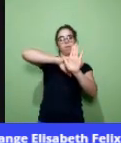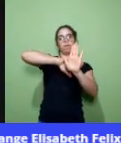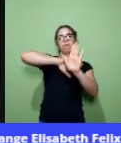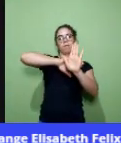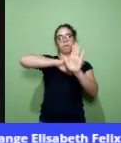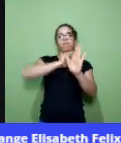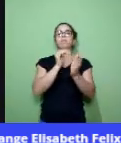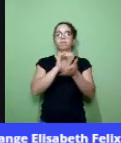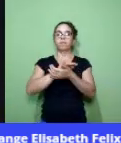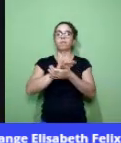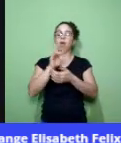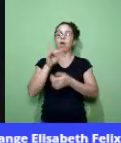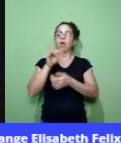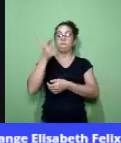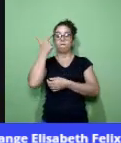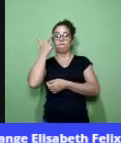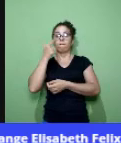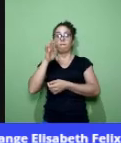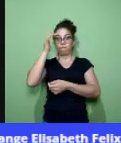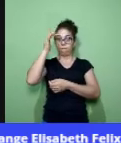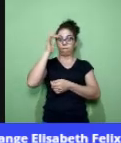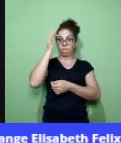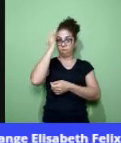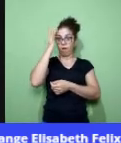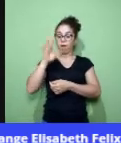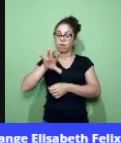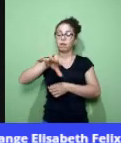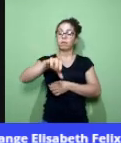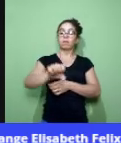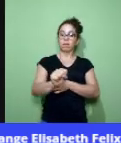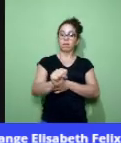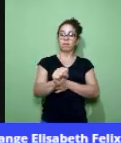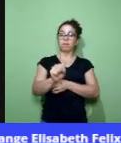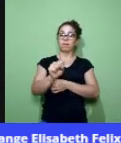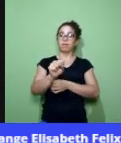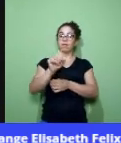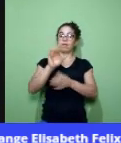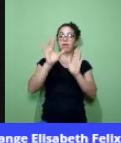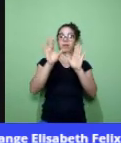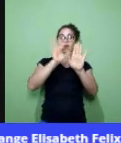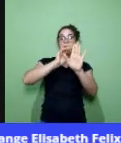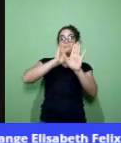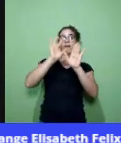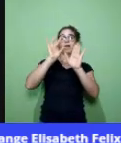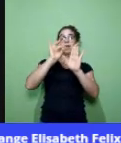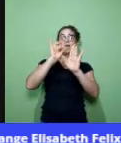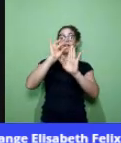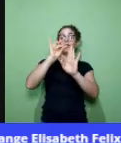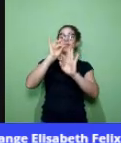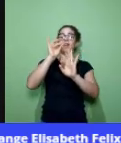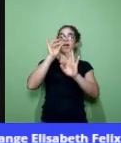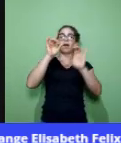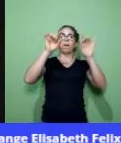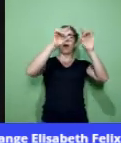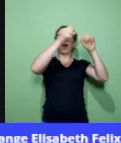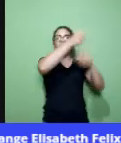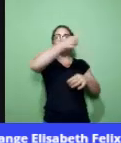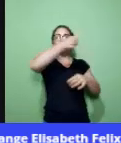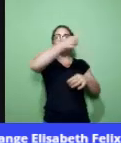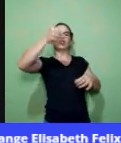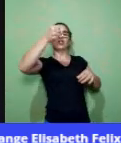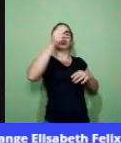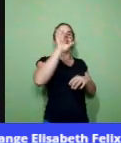ele tem o imã atrás, ele fica mais alto para ficar mais fácil do estudante pegar, né? Porque de repente se eu coloco um imantado